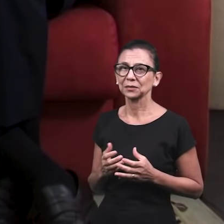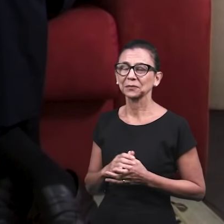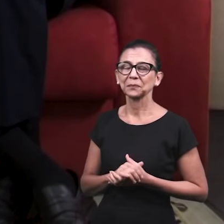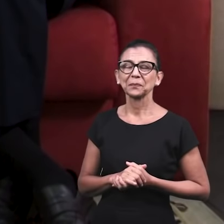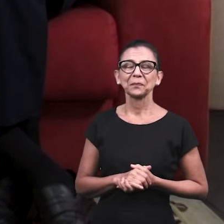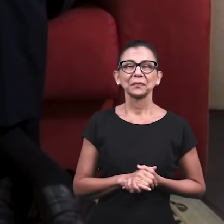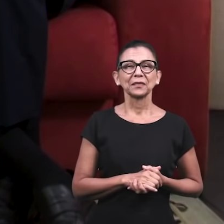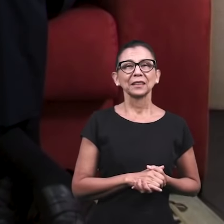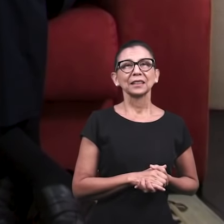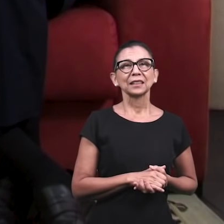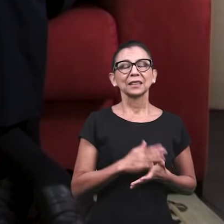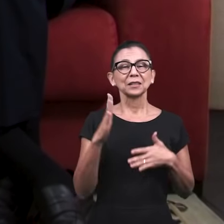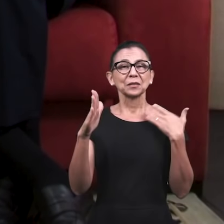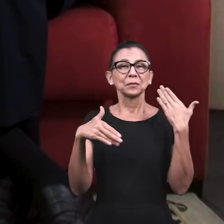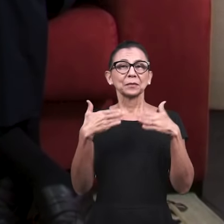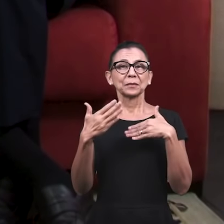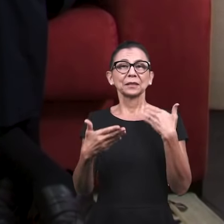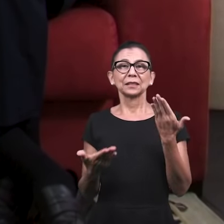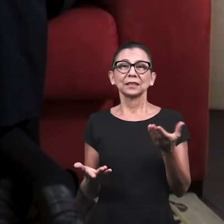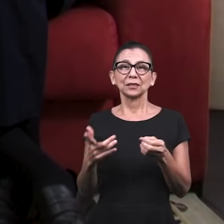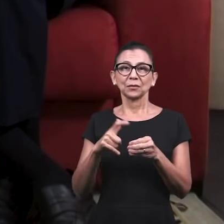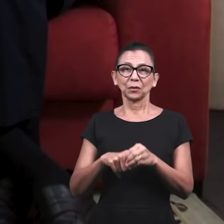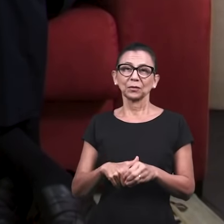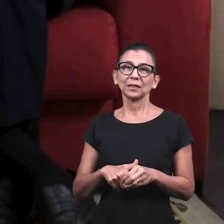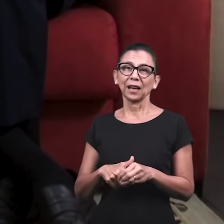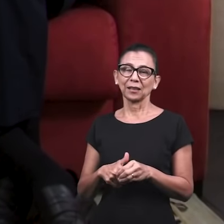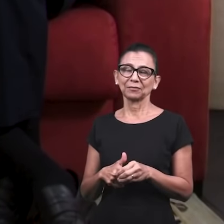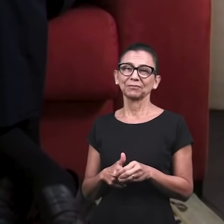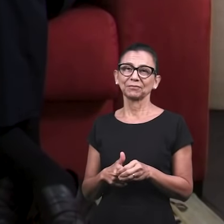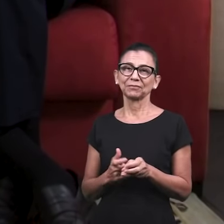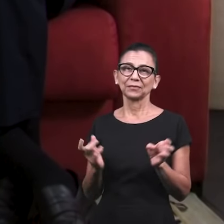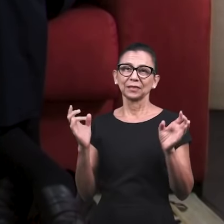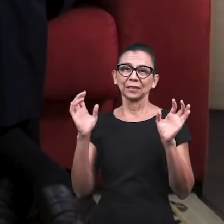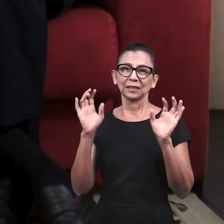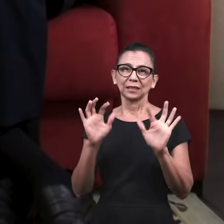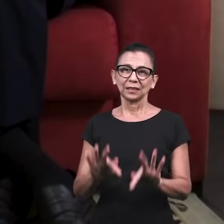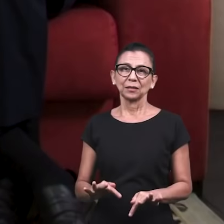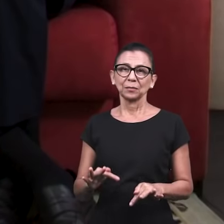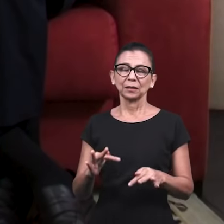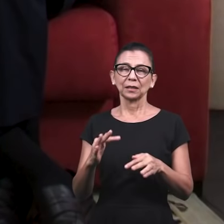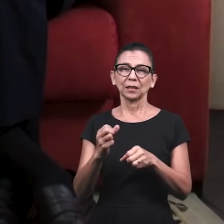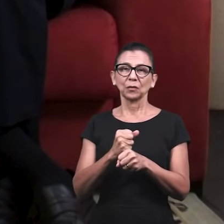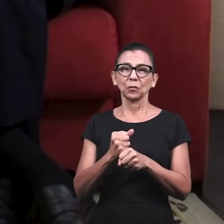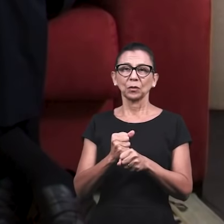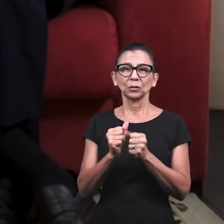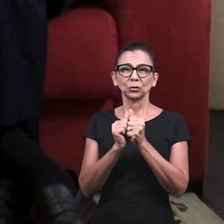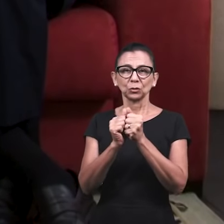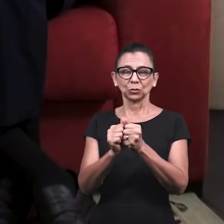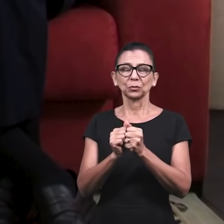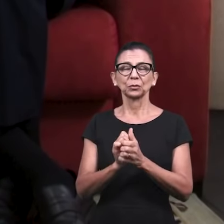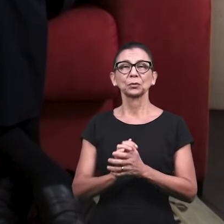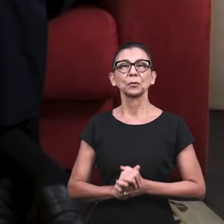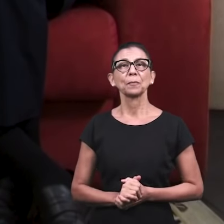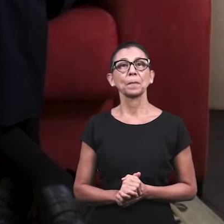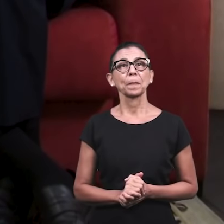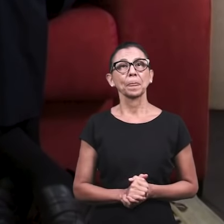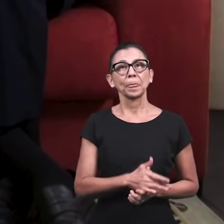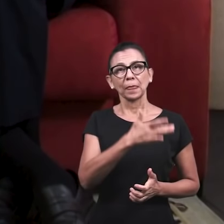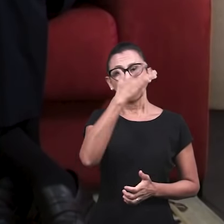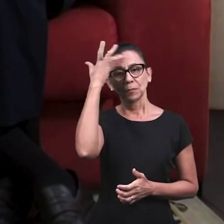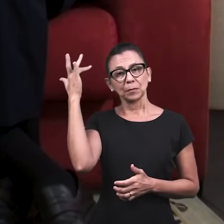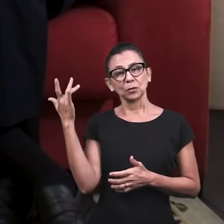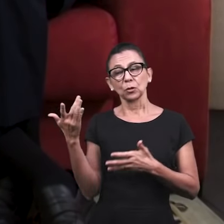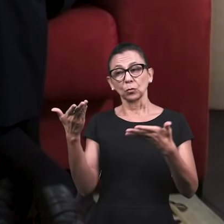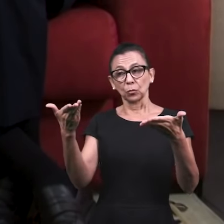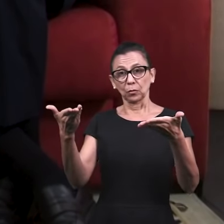mandam. E é uma alegria voltar e terminar o ano com os irmãos. É muito bom, né? Então, a promessa sendo cumprida, porque sempre falamos a cada convidado